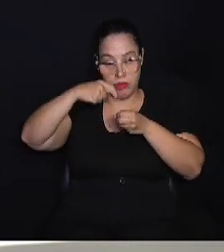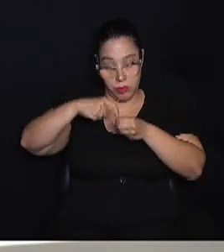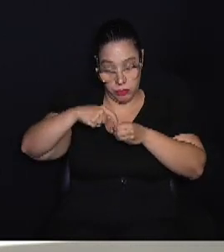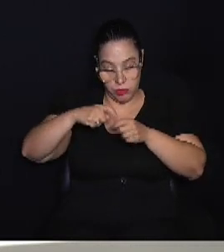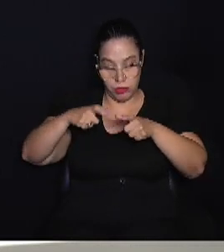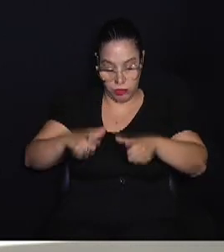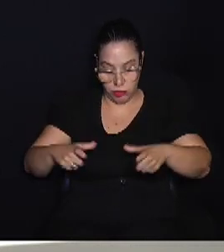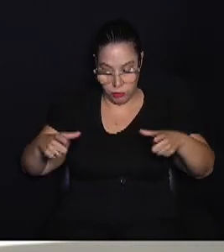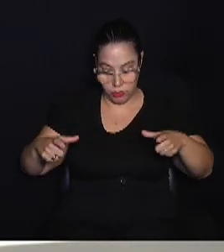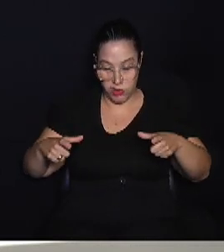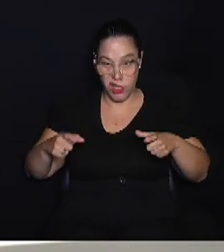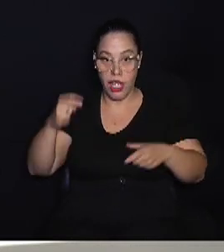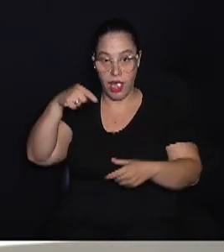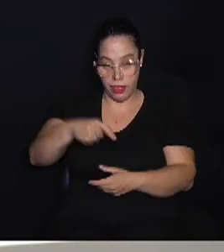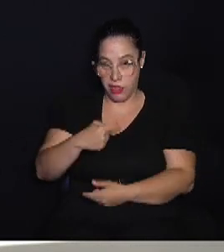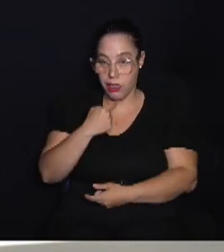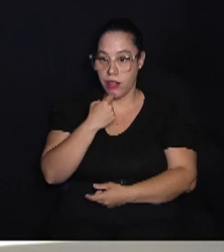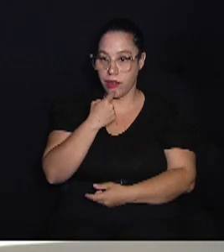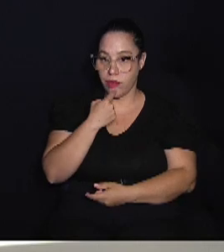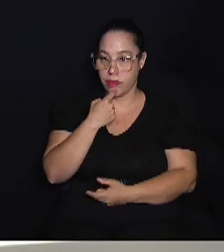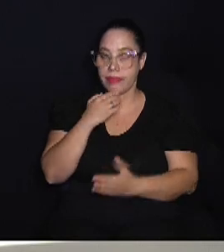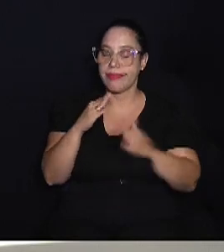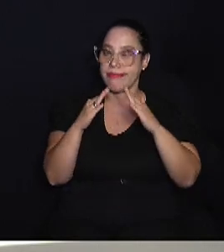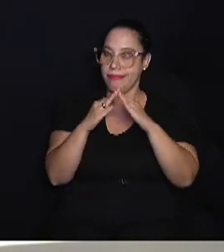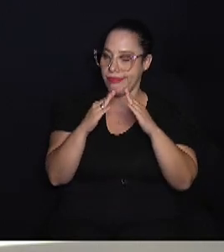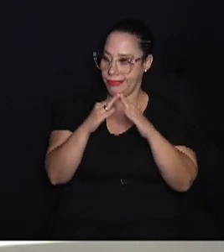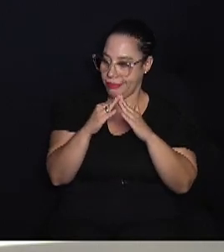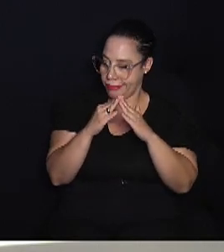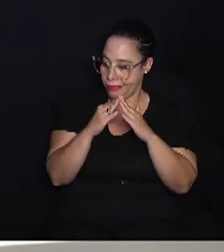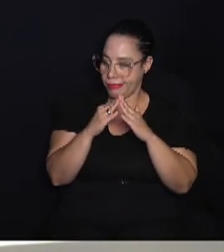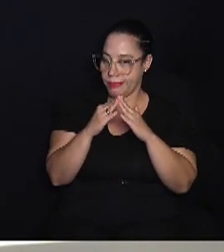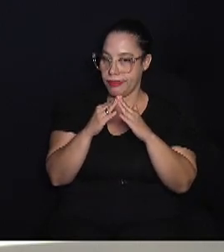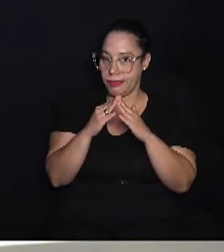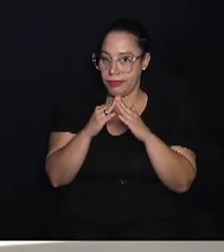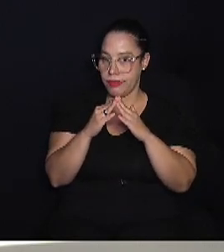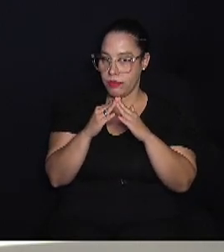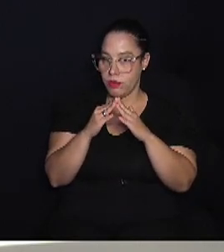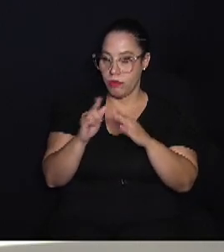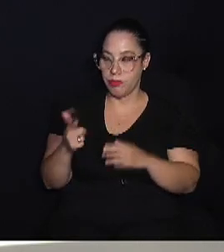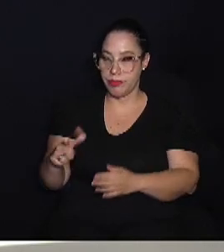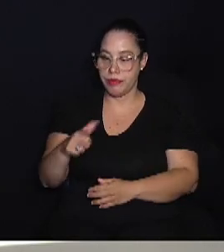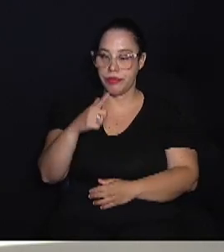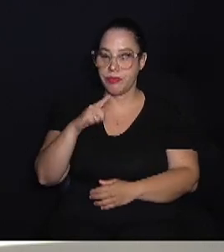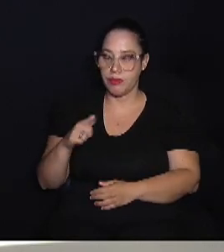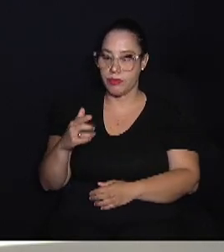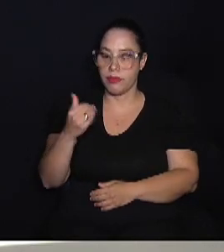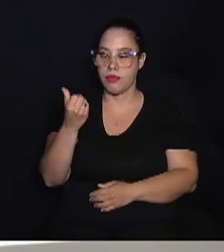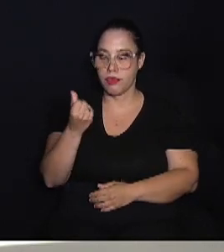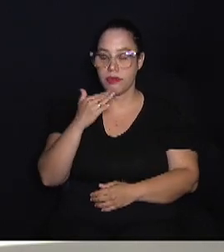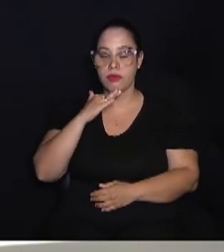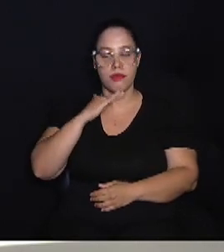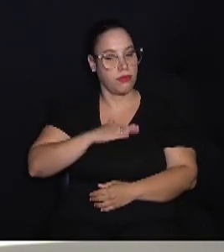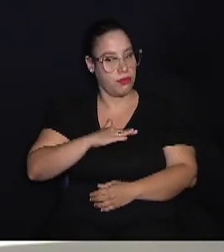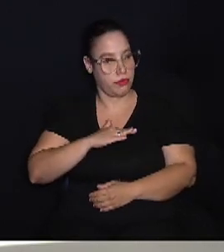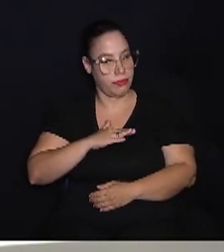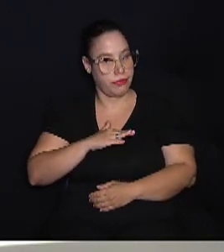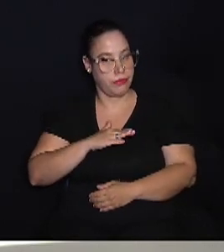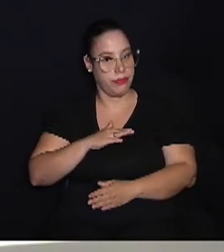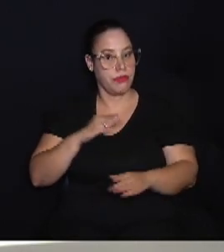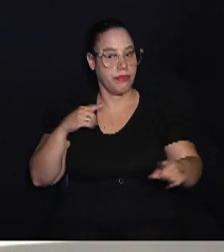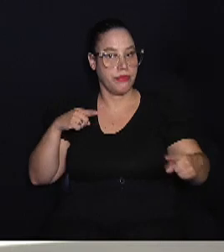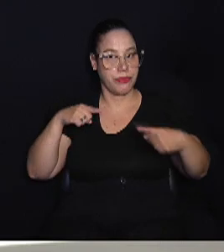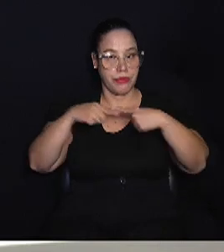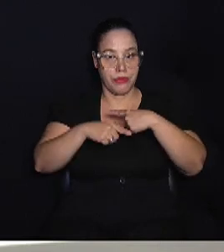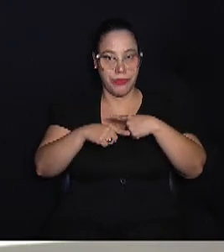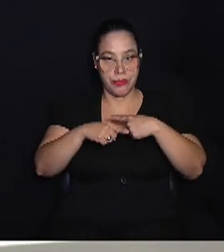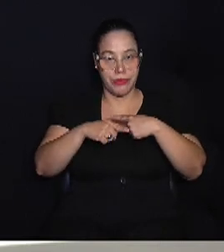quadra, mas agora aqui em Campinas, em casa, aqui no ginásio do Taquaral, às 6 horas da tarde, e vai enfrentar